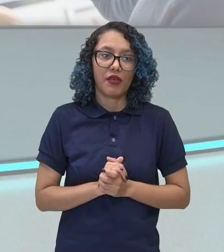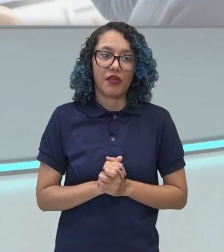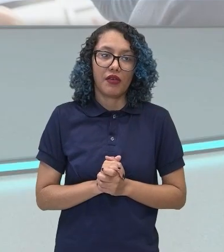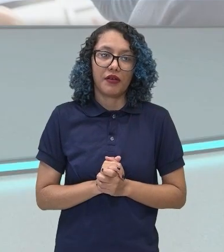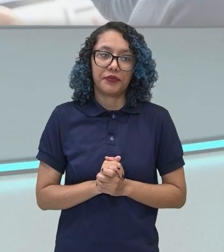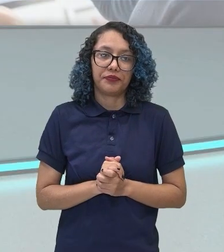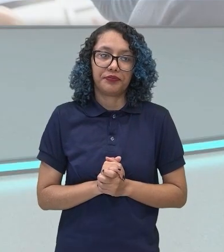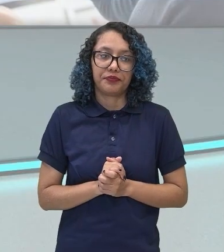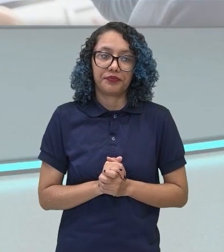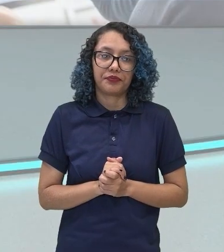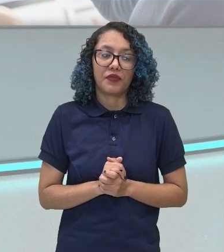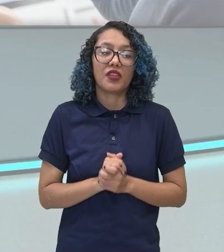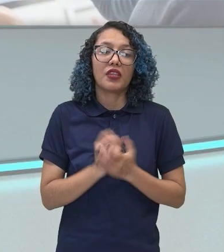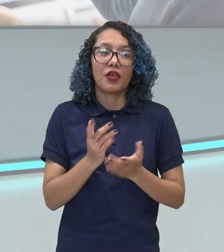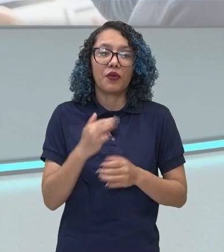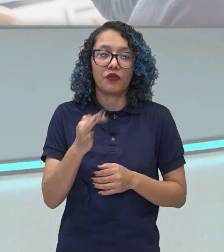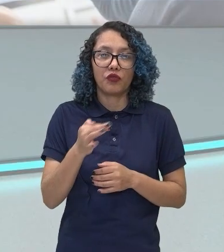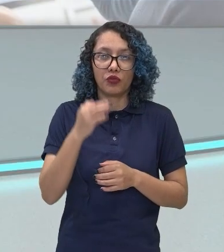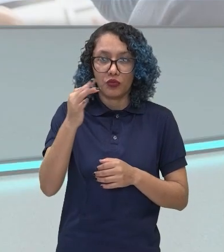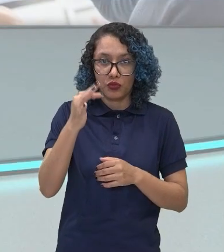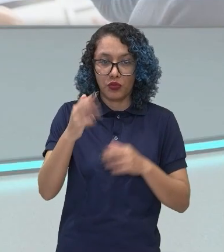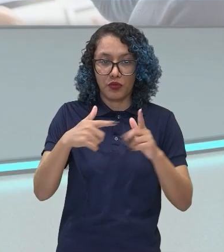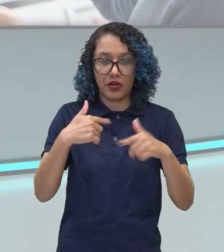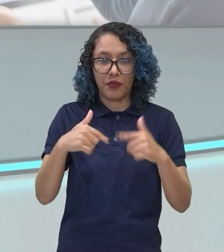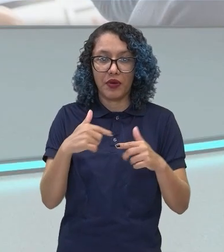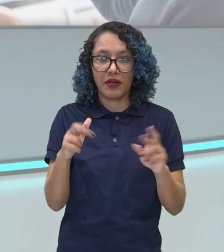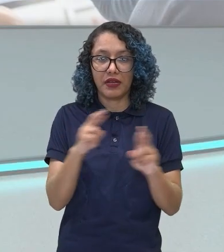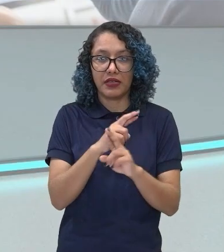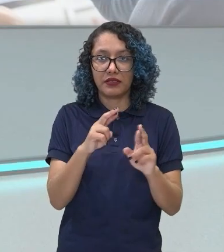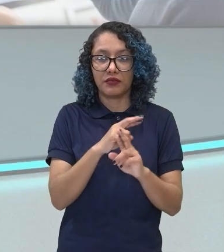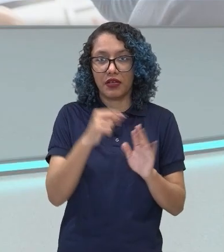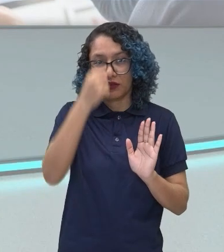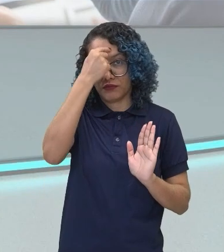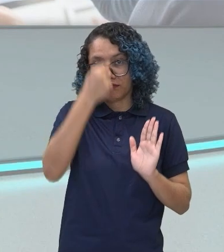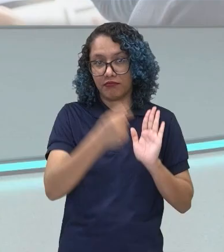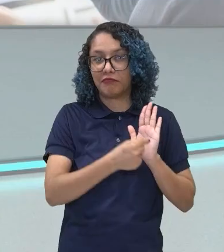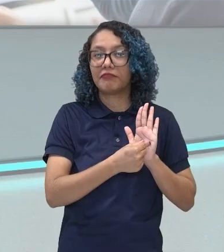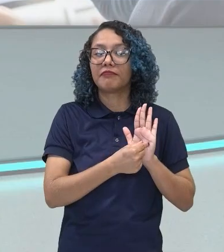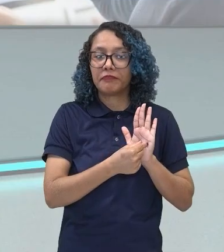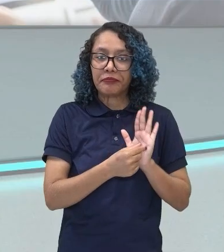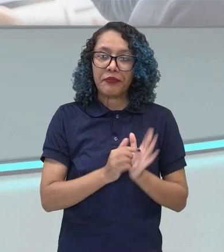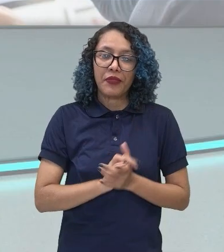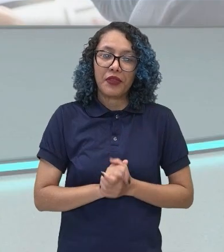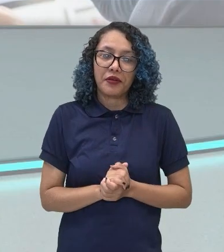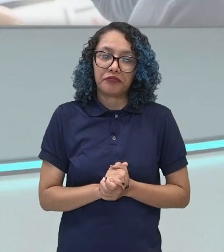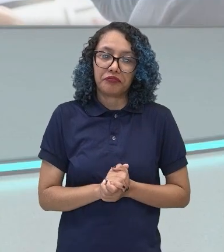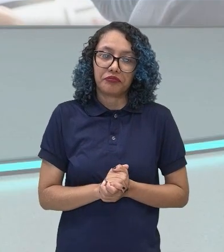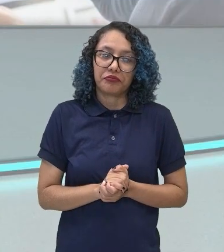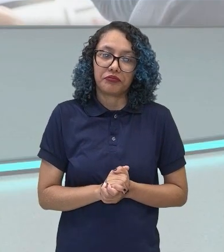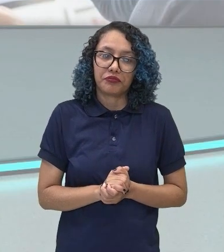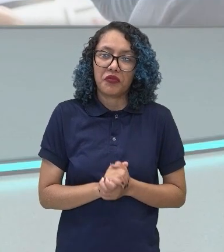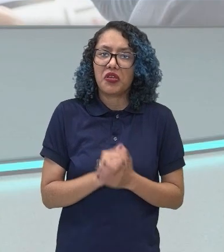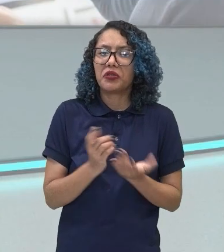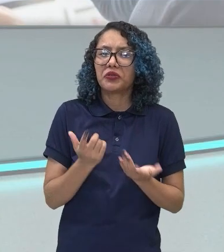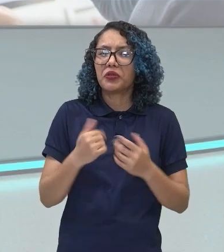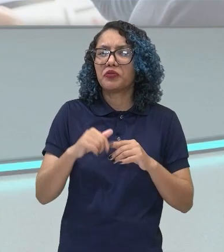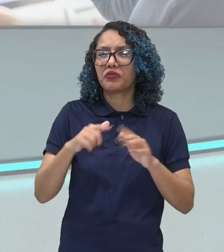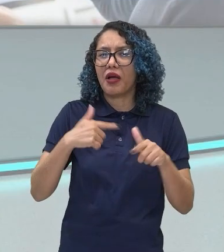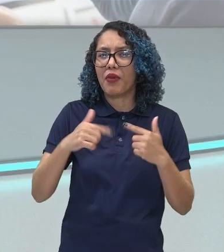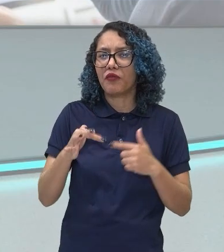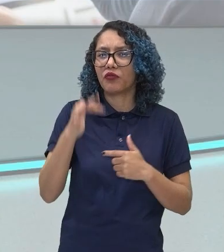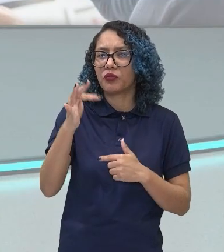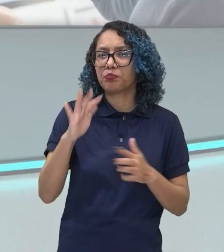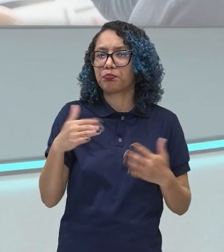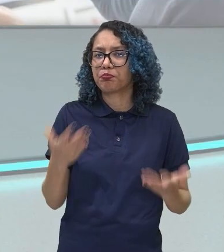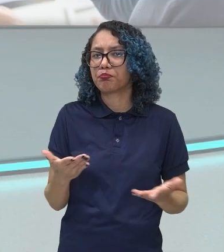futuro do trabalho relacionado aí com a inteligência artificial. Quais seriam esses trabalhos do futuro? Né, nós